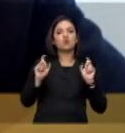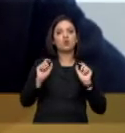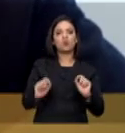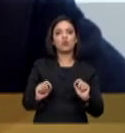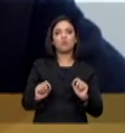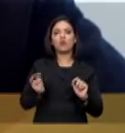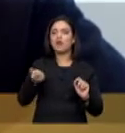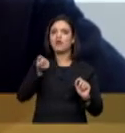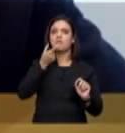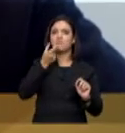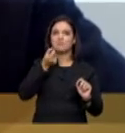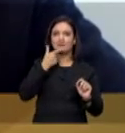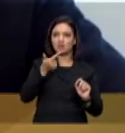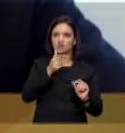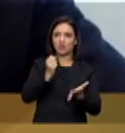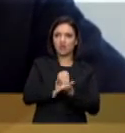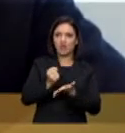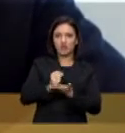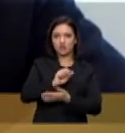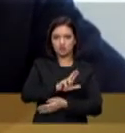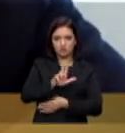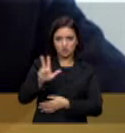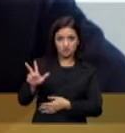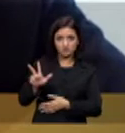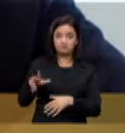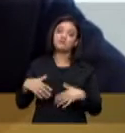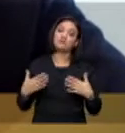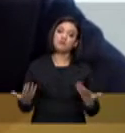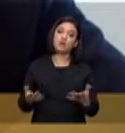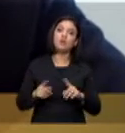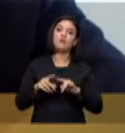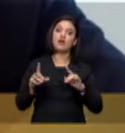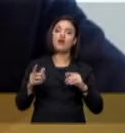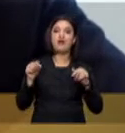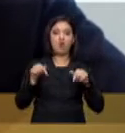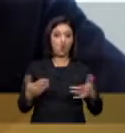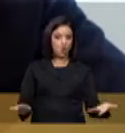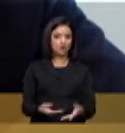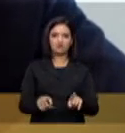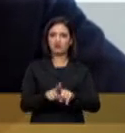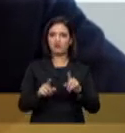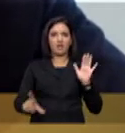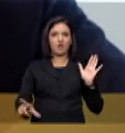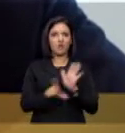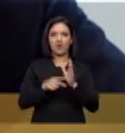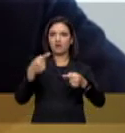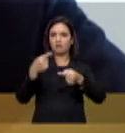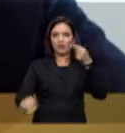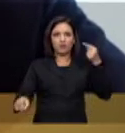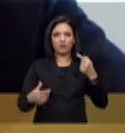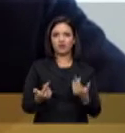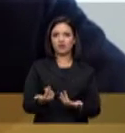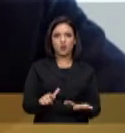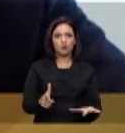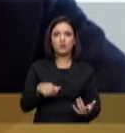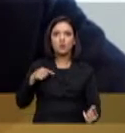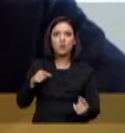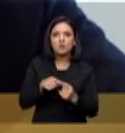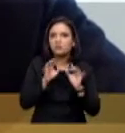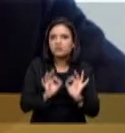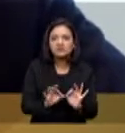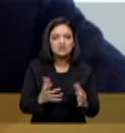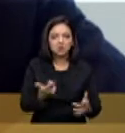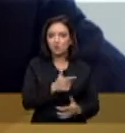de fármacos sem registro sobre proporcionalidade. Essa é uma lei desproporcional, porque ela não atinge a finalidade que ela